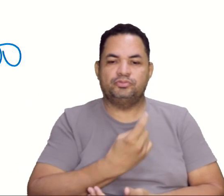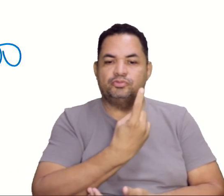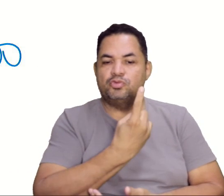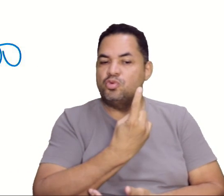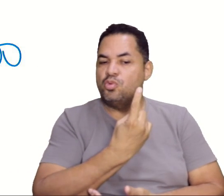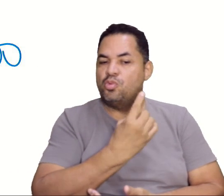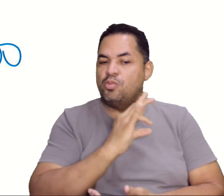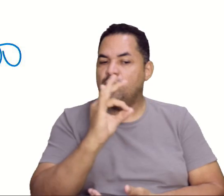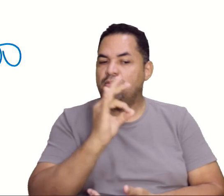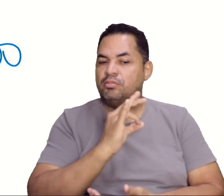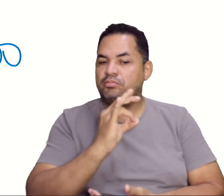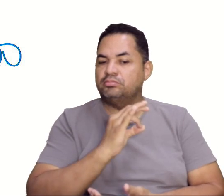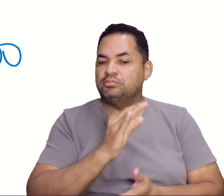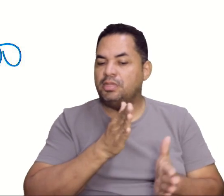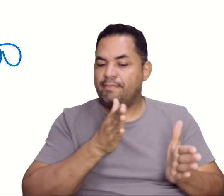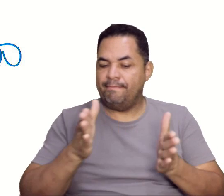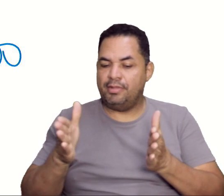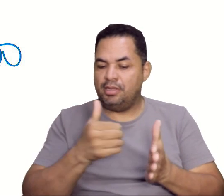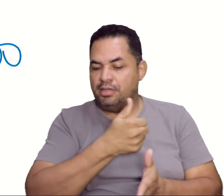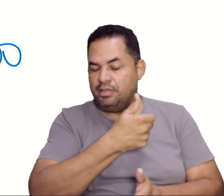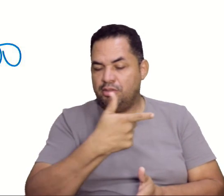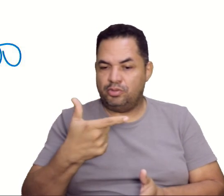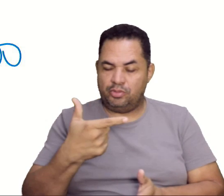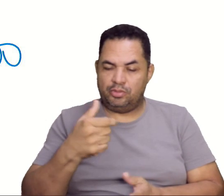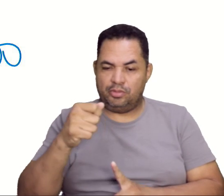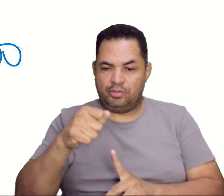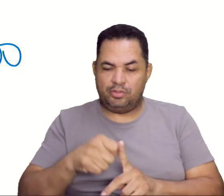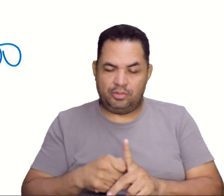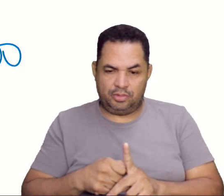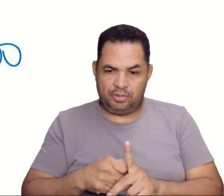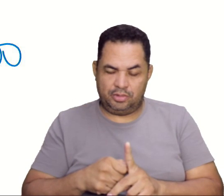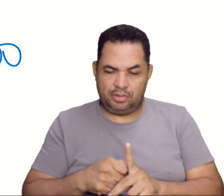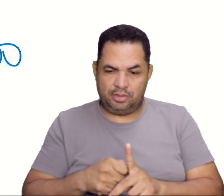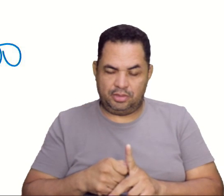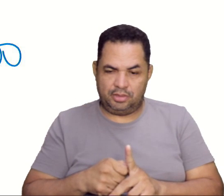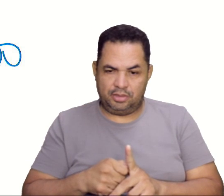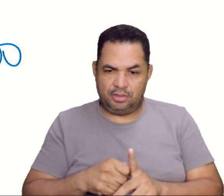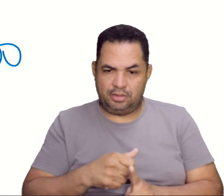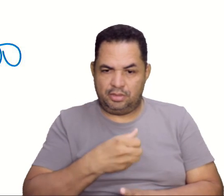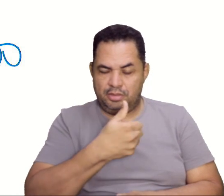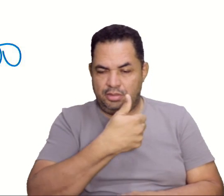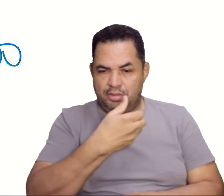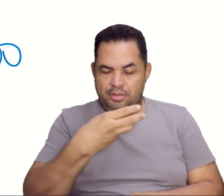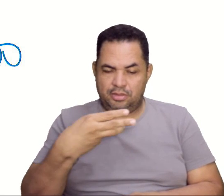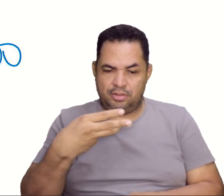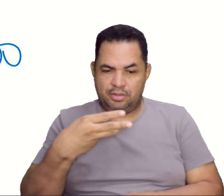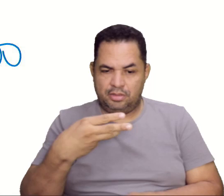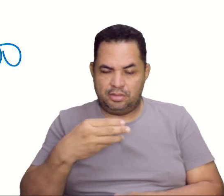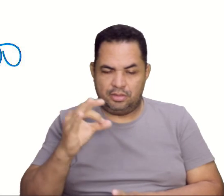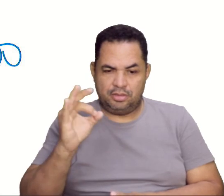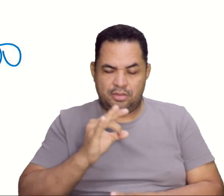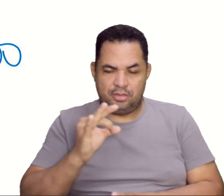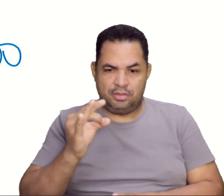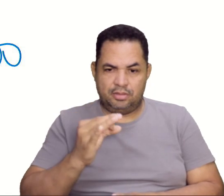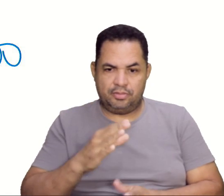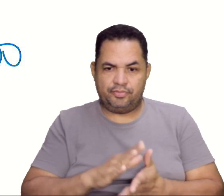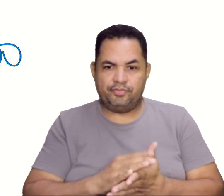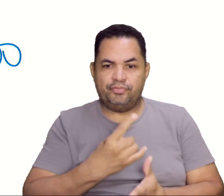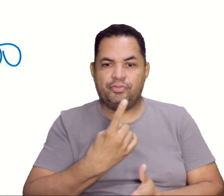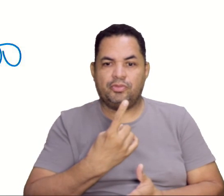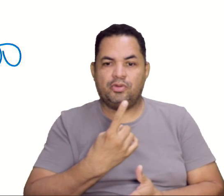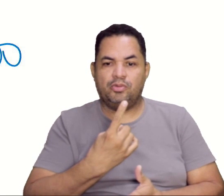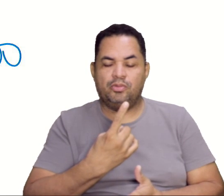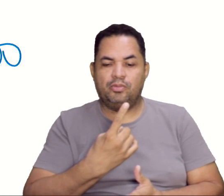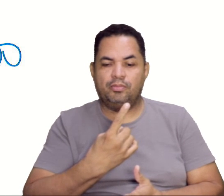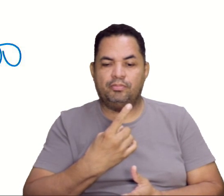meses Aqui nós fizemos as aproximações tá deu o equivalente a 13% então não seg Se é 1%